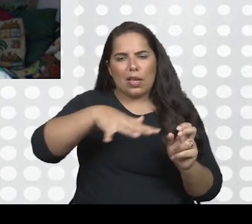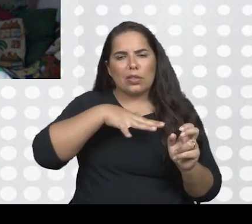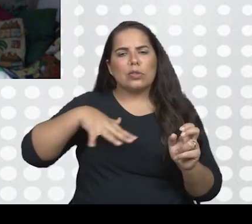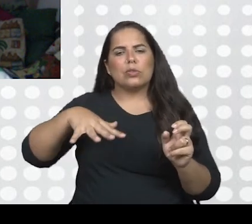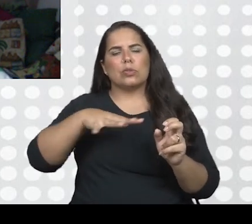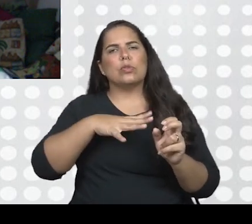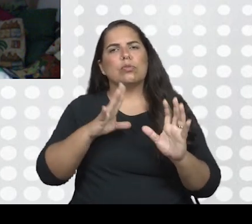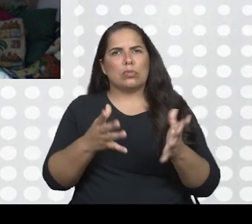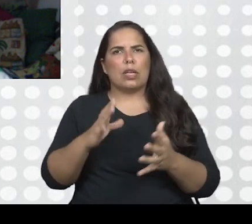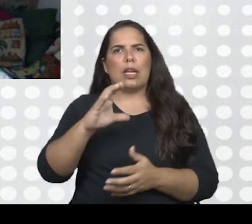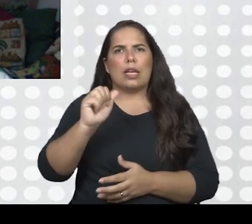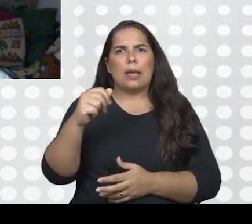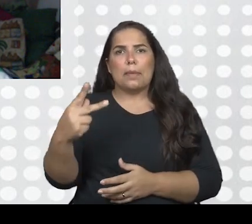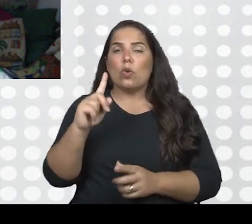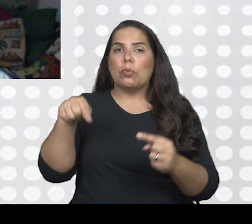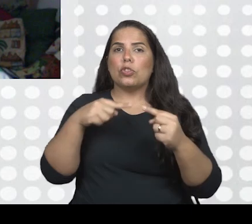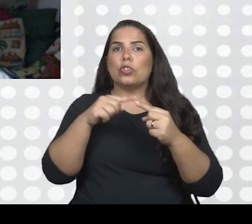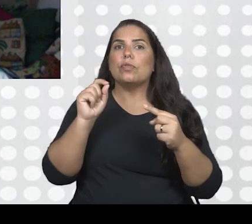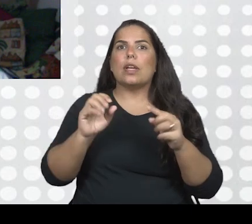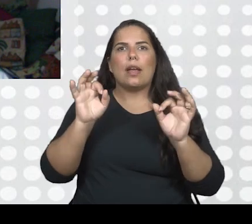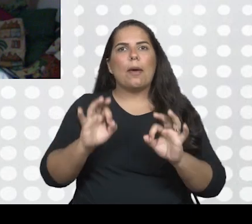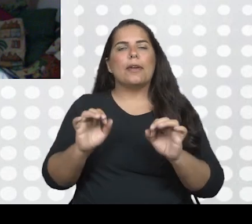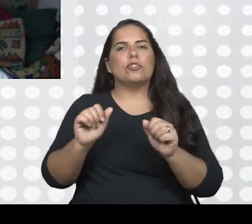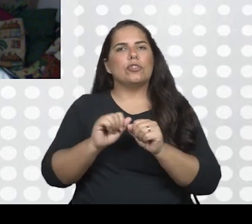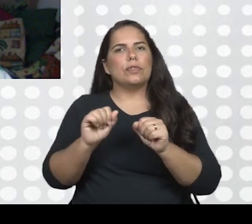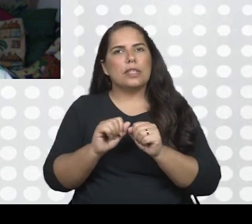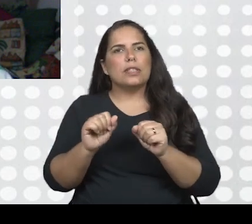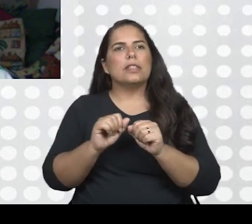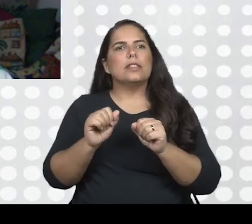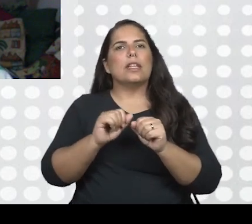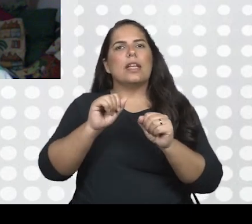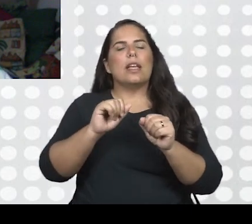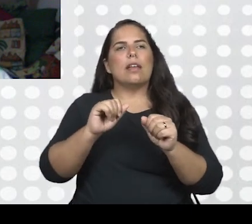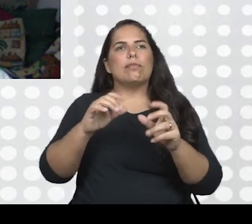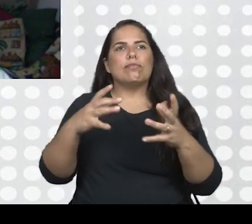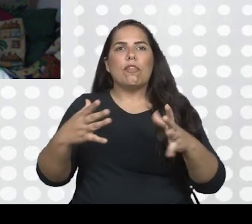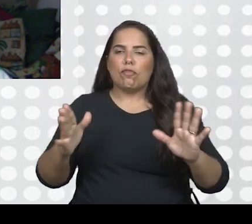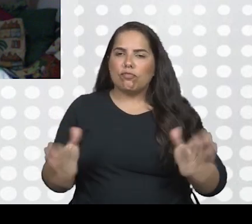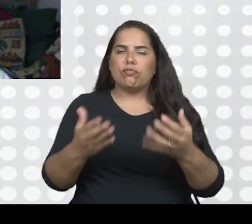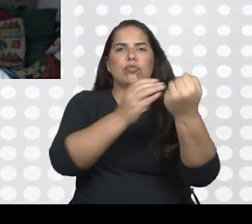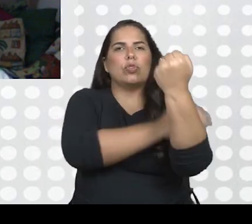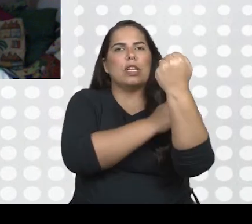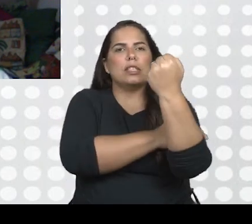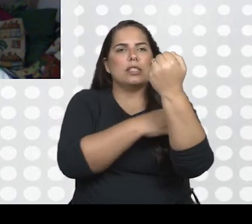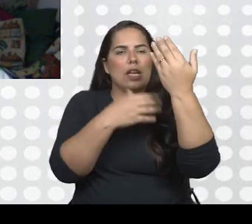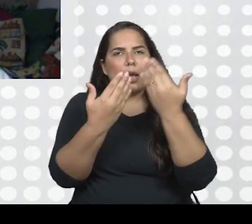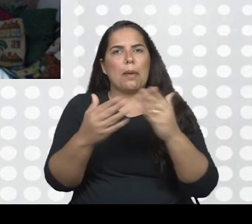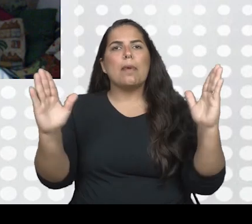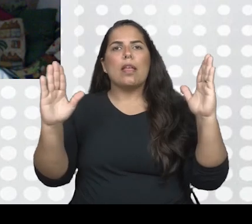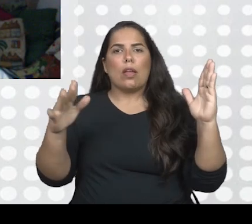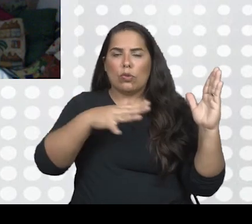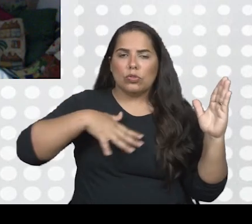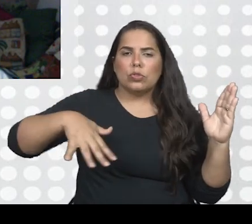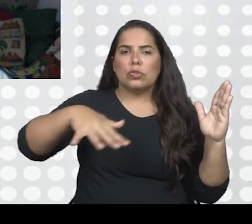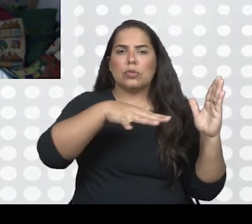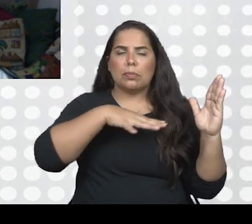do complexo, que é a cátedra, no objetivo justamente de produzir, reconhecer, fortalecer e ampliar o